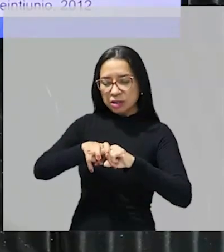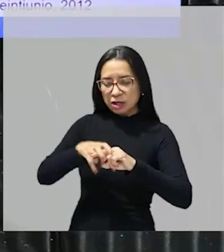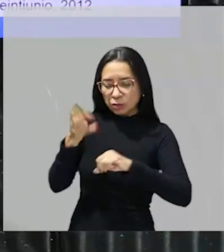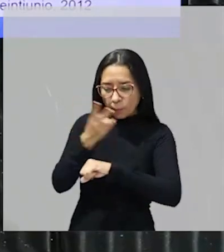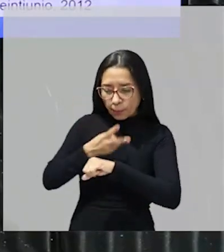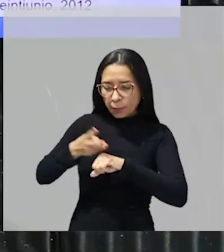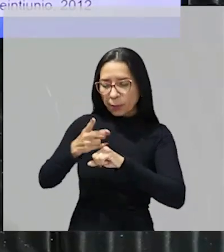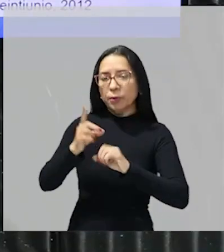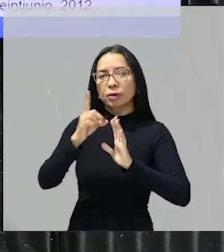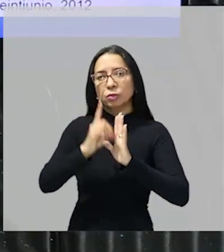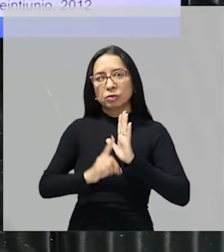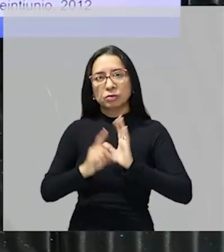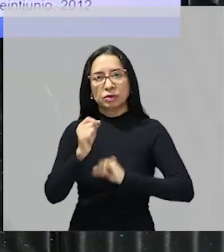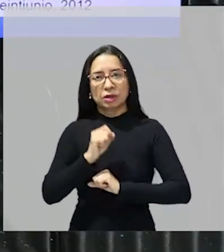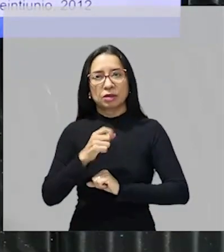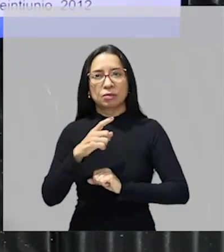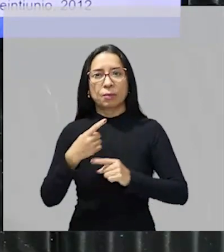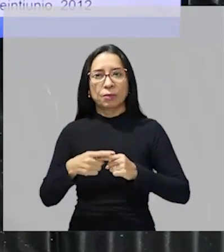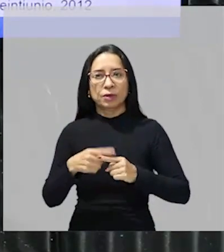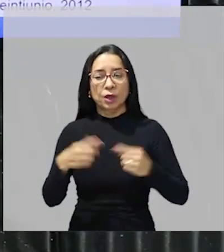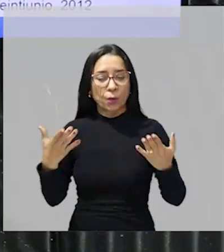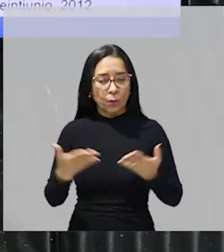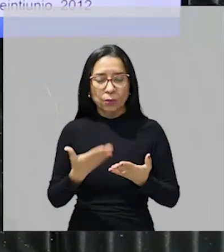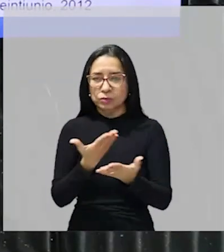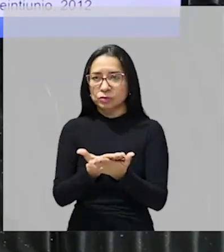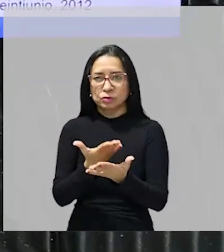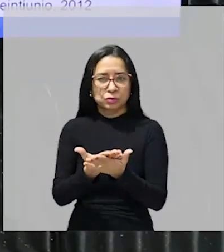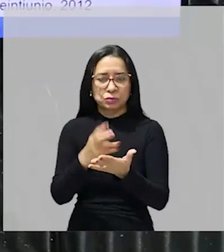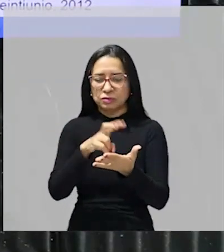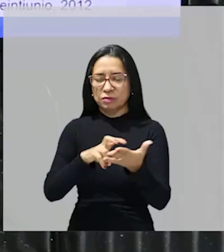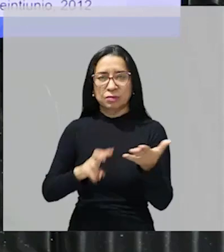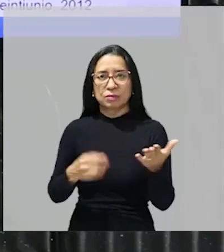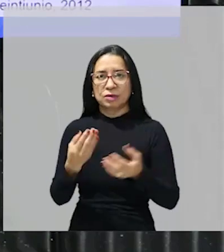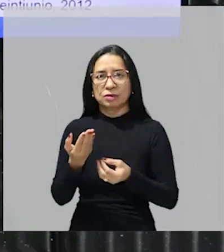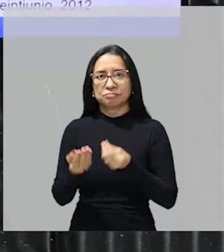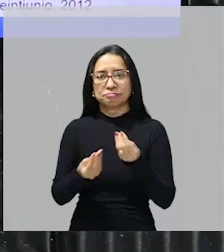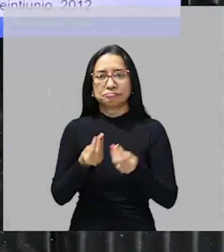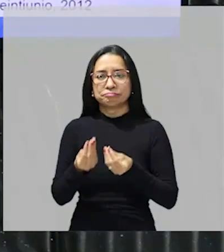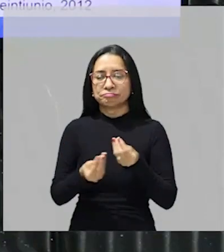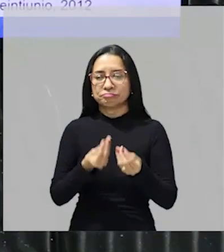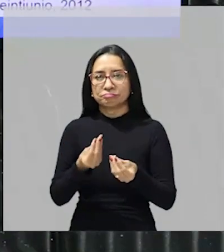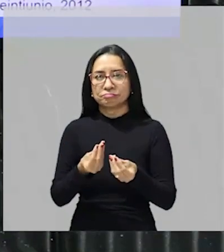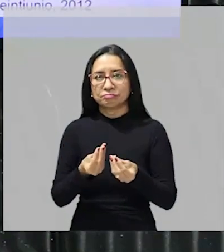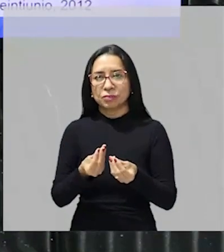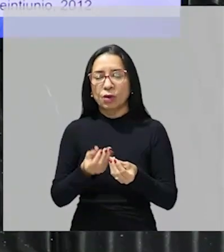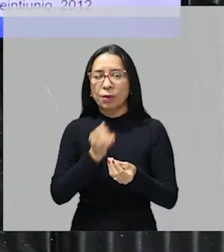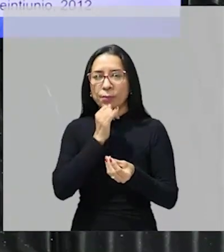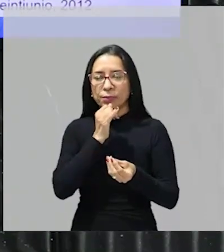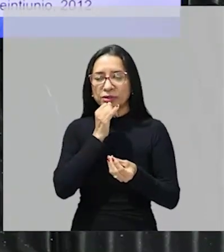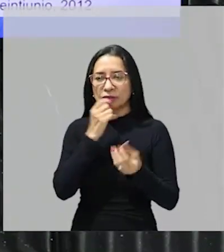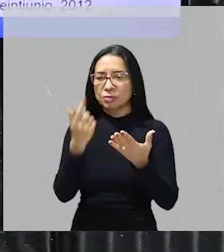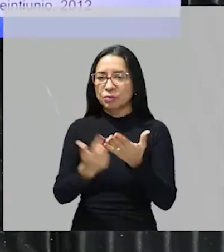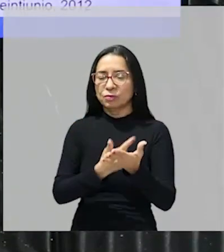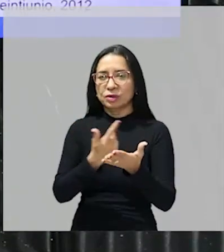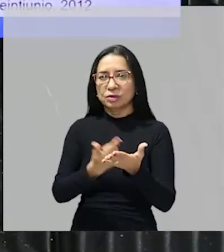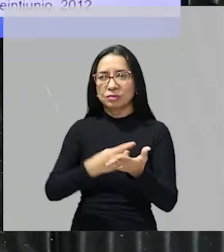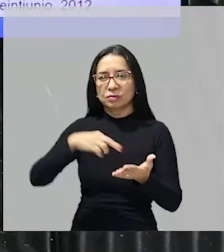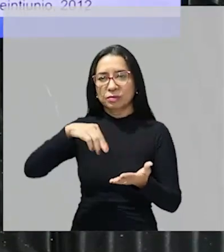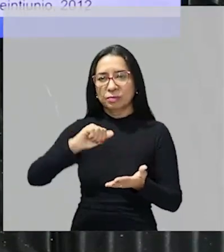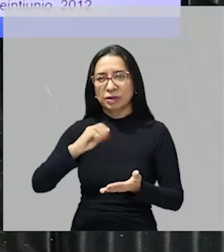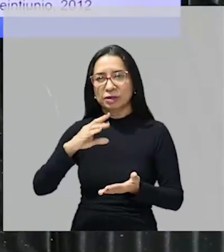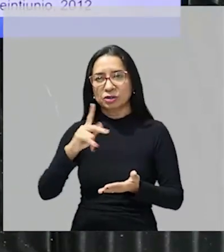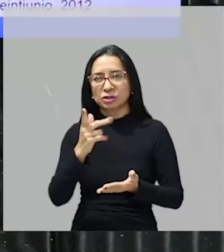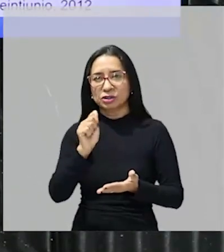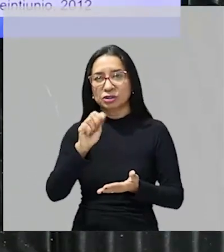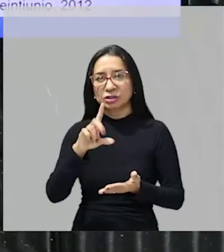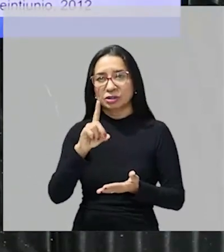tá? Então, até porque hoje não se estuda vocabulário assim. Você pega um Machado de Assis, por exemplo, você vai fazer uma bela leitura de Machado